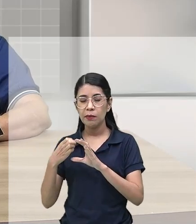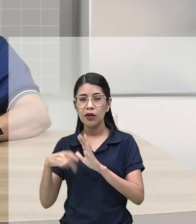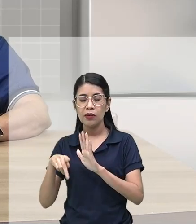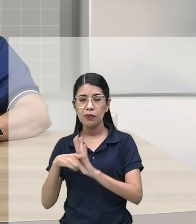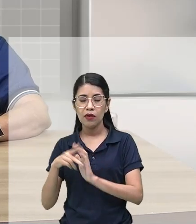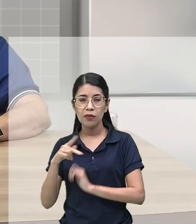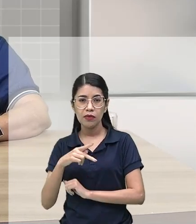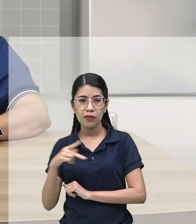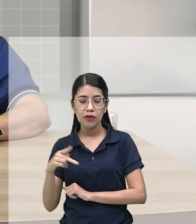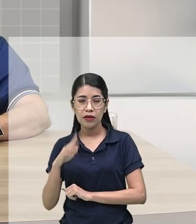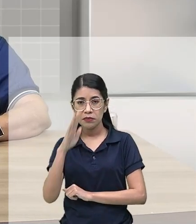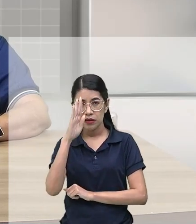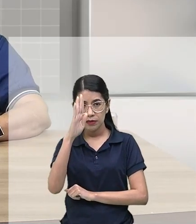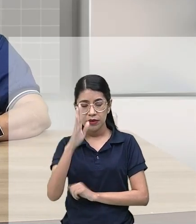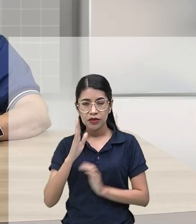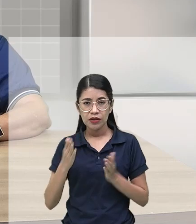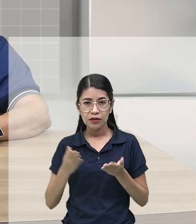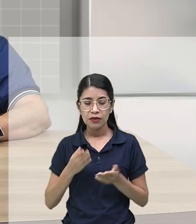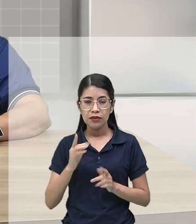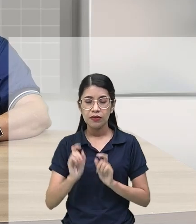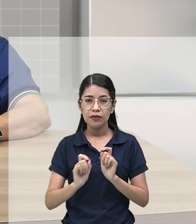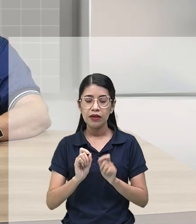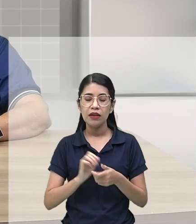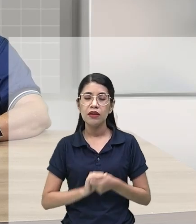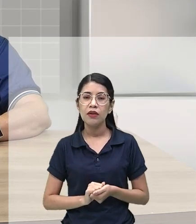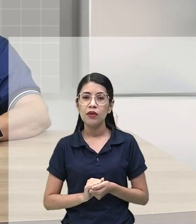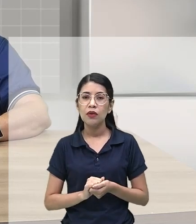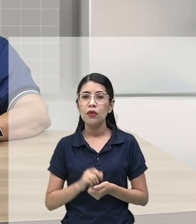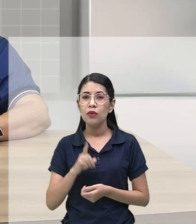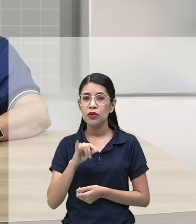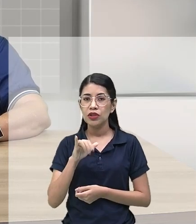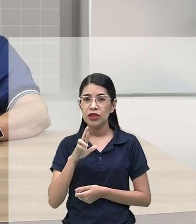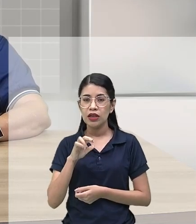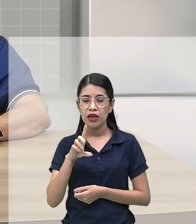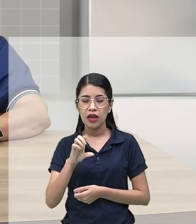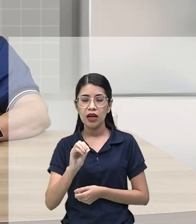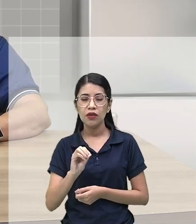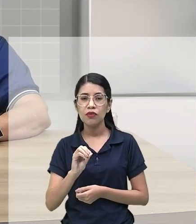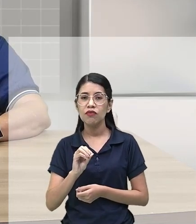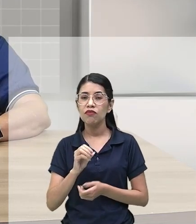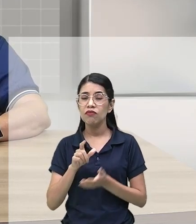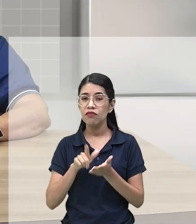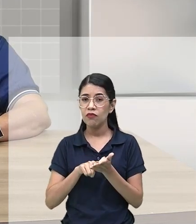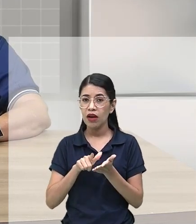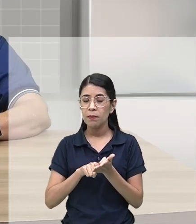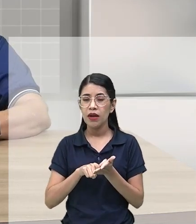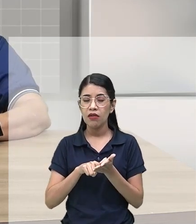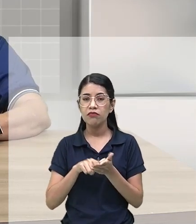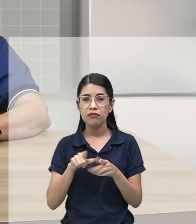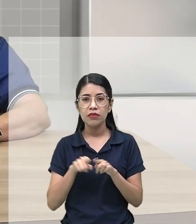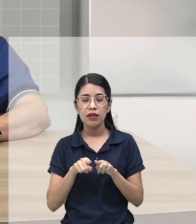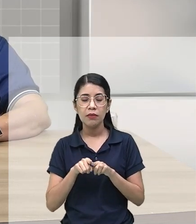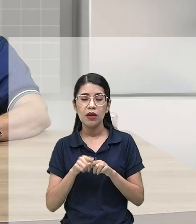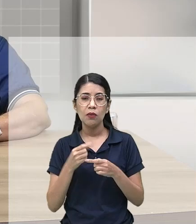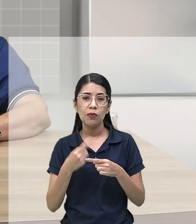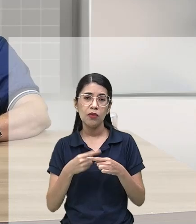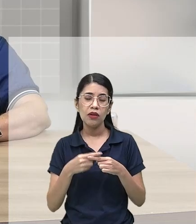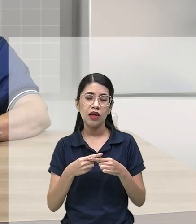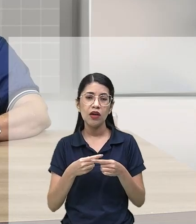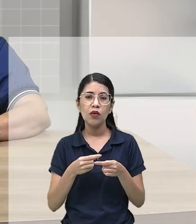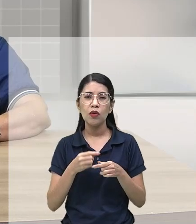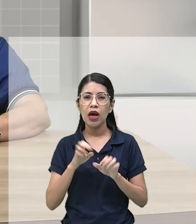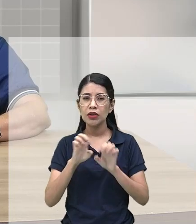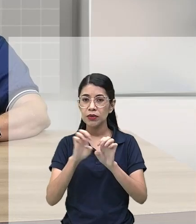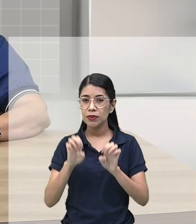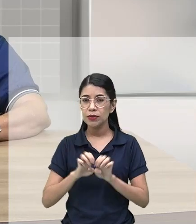principalmente agora com maior ênfase no diário físico, né, Keila? Isso. Por conta do formato da EJA